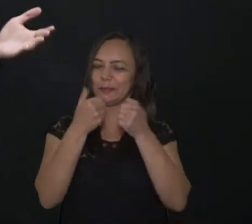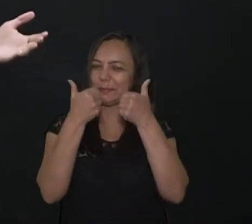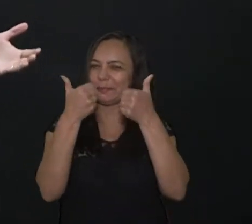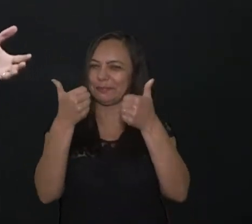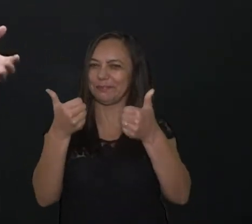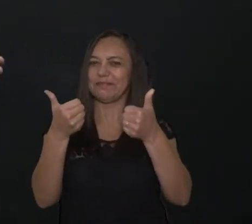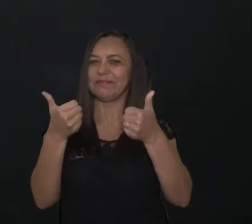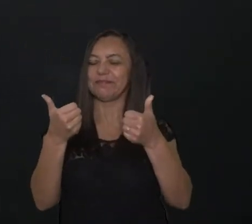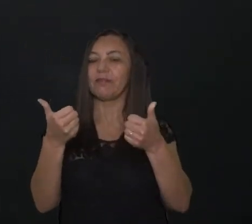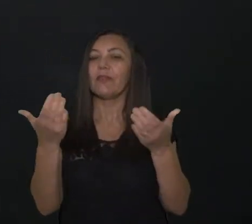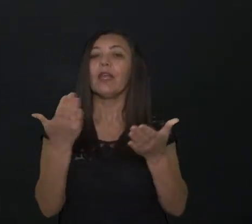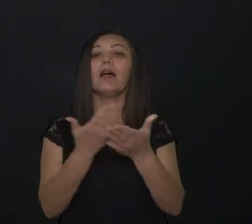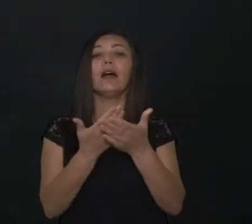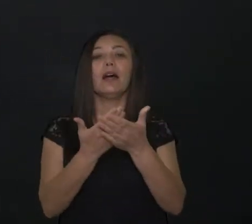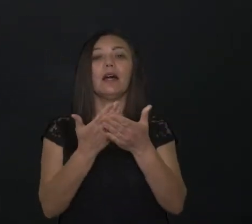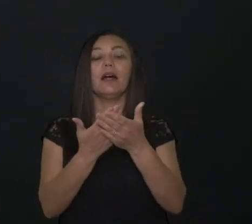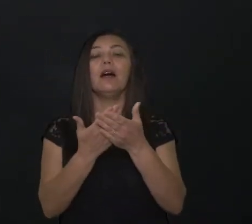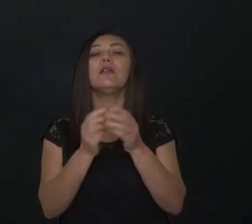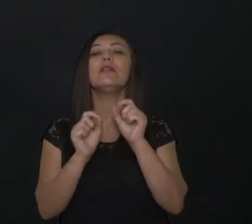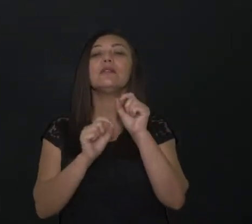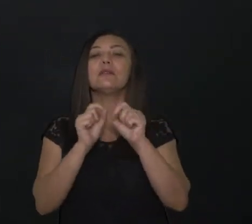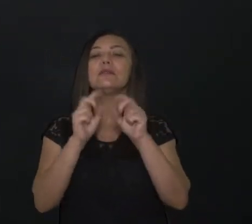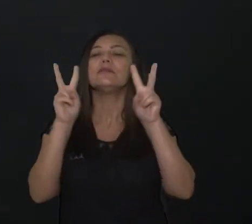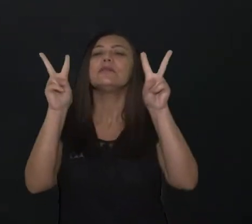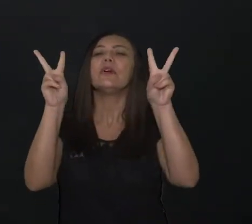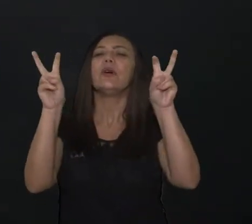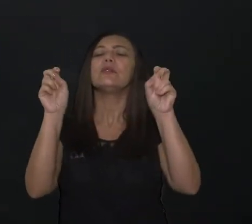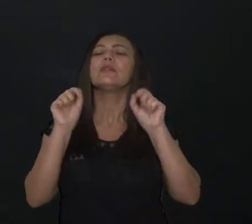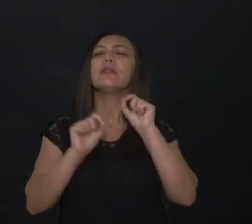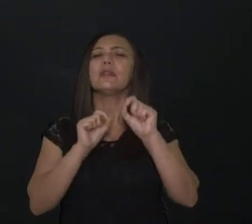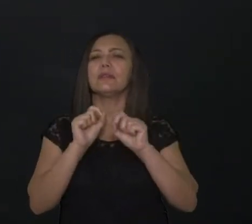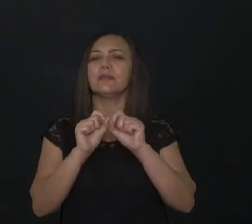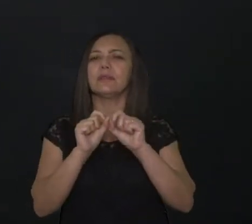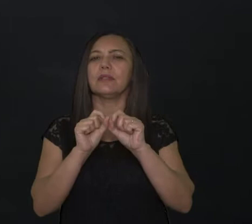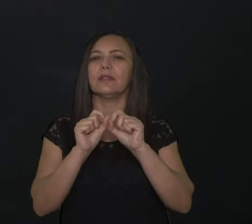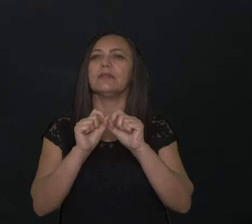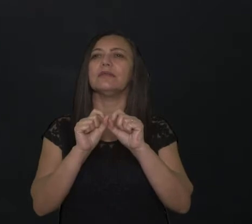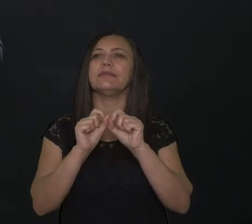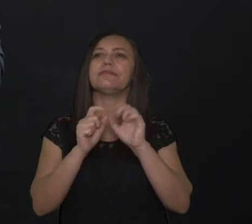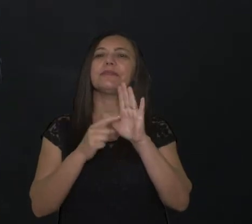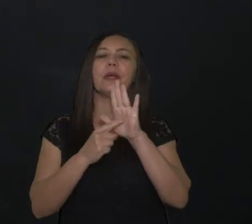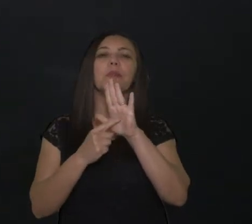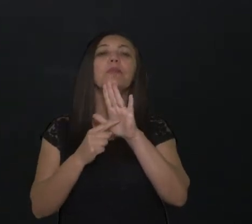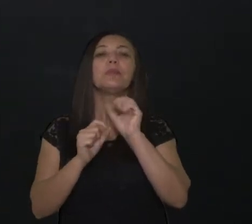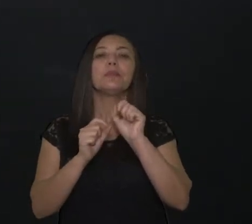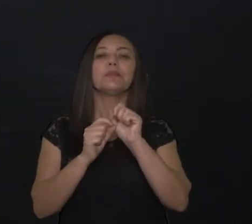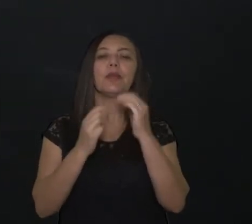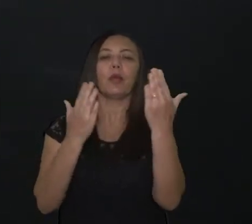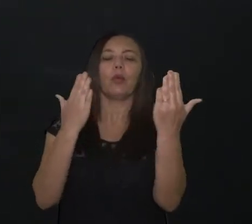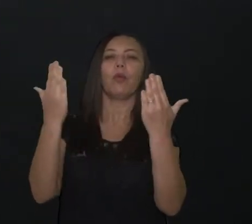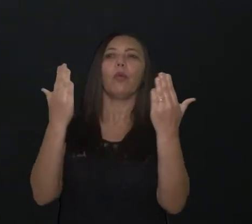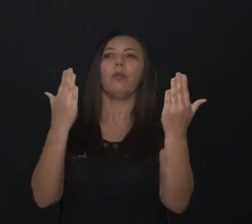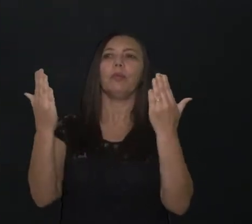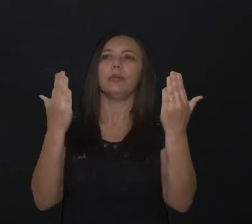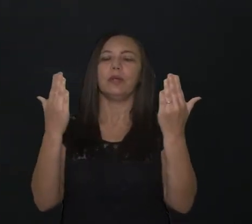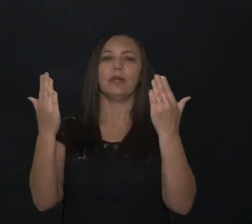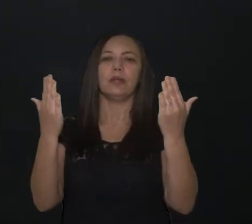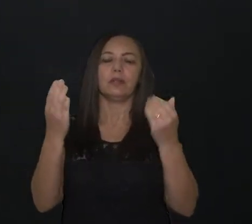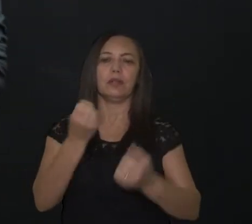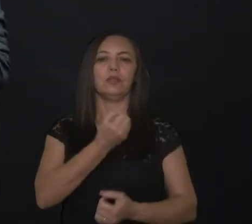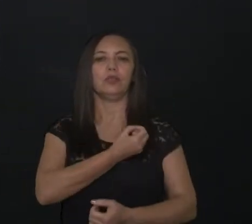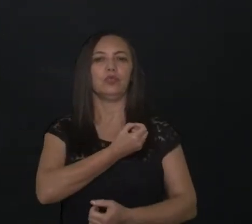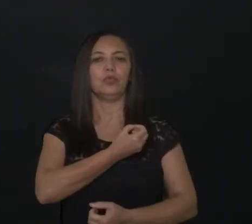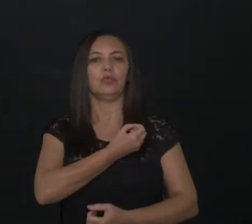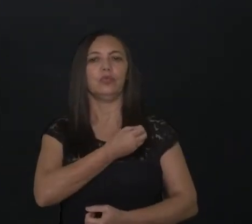Olá pessoal, tudo bem com vocês? Nesta nossa aula vamos trabalhar aqui um assunto bem importante, onde ele trata da comparação